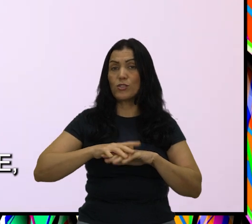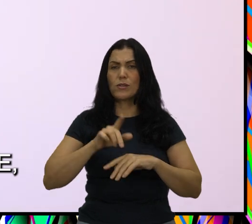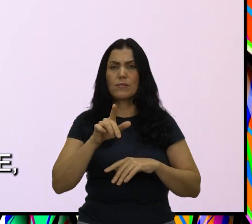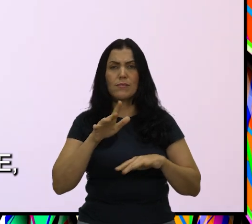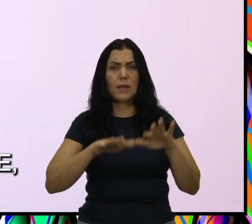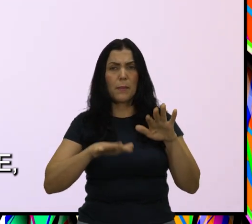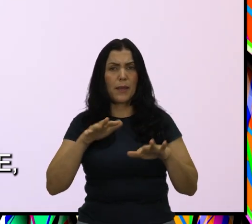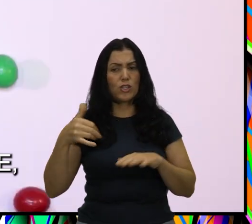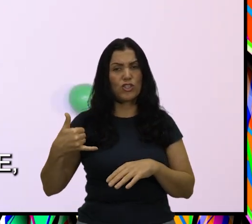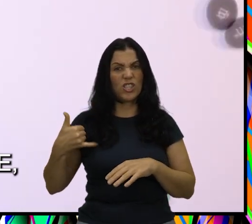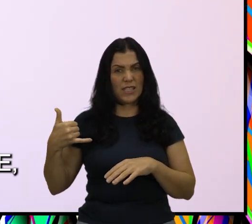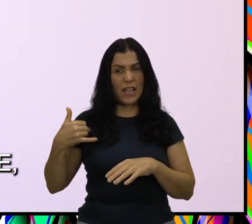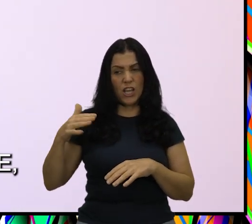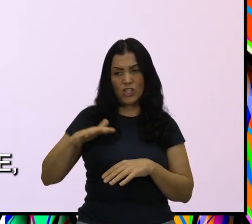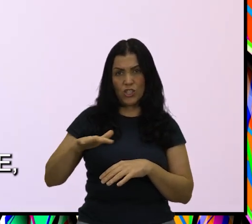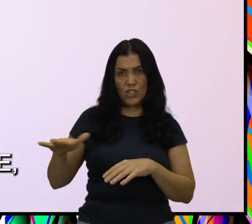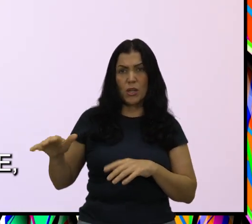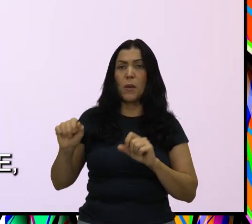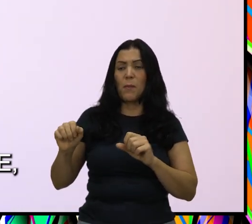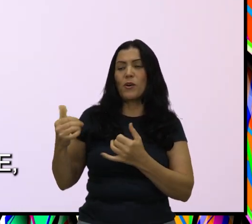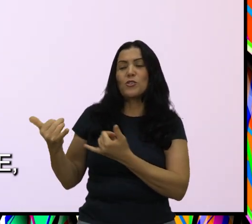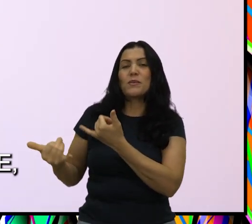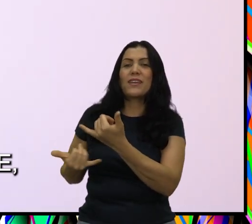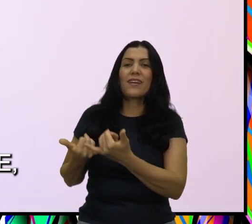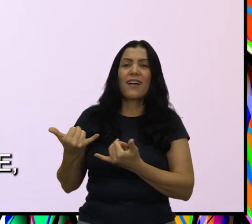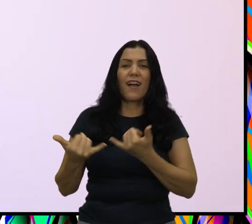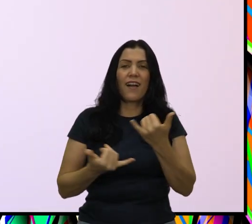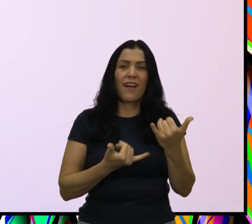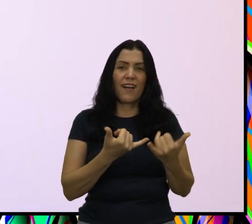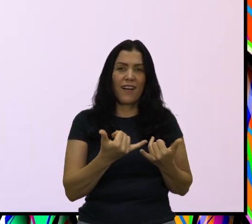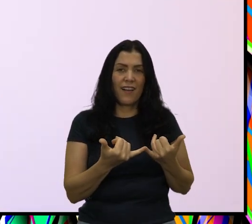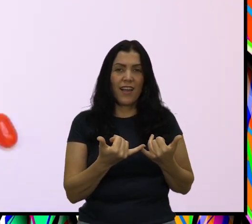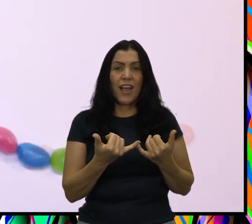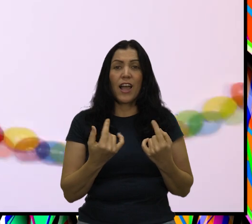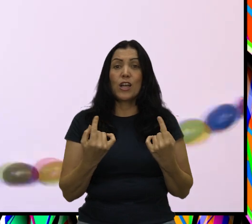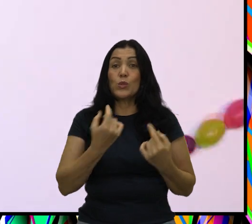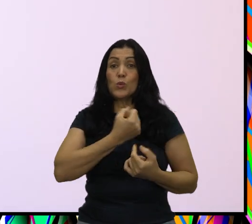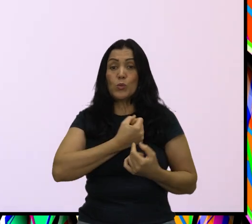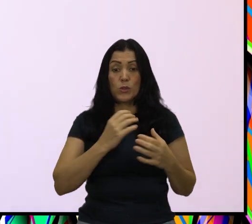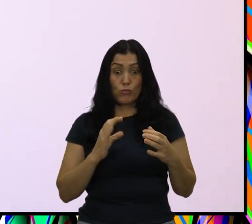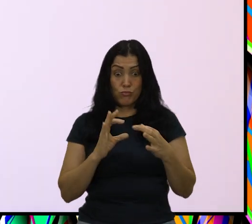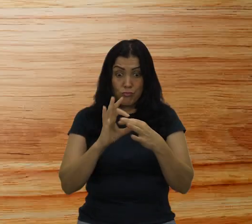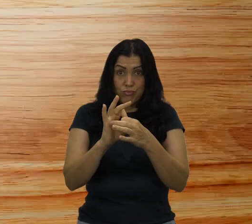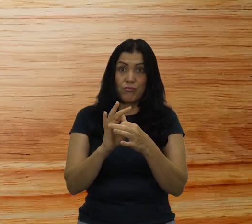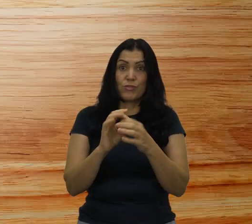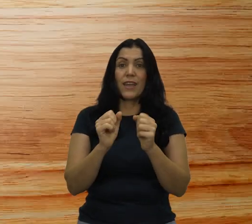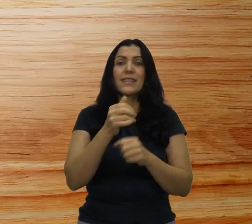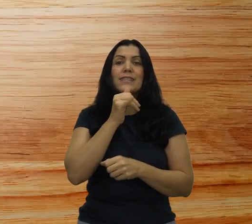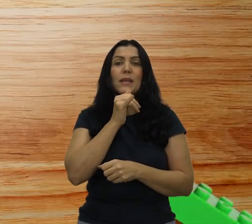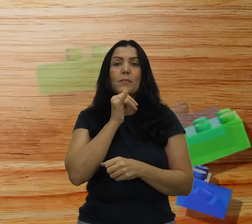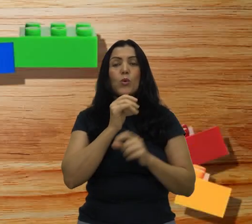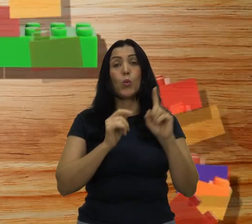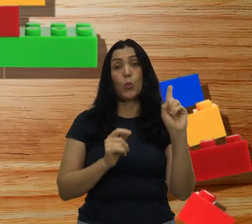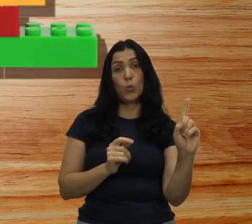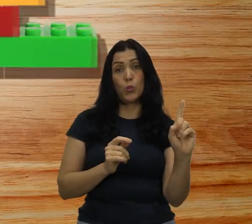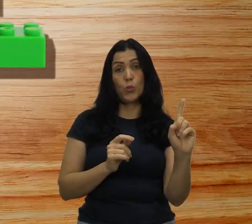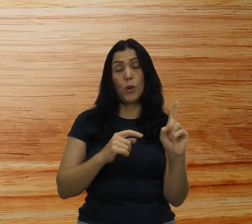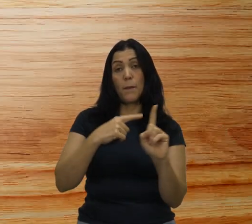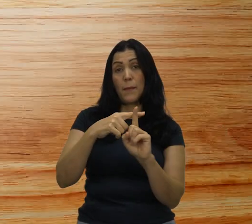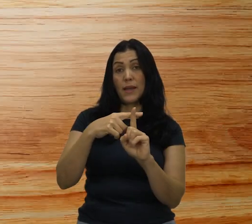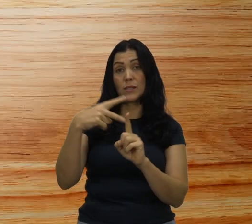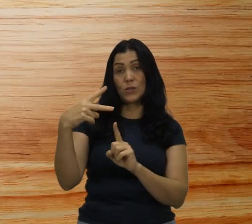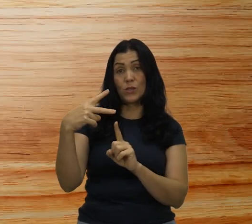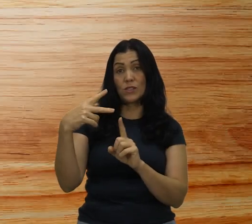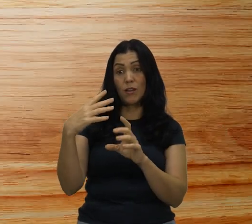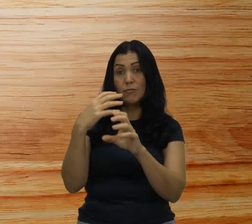Matemática. Dependendo da idade, pode fazer uma brincadeira, onde os números se juntam e viram outros. Por exemplo,